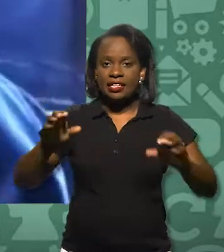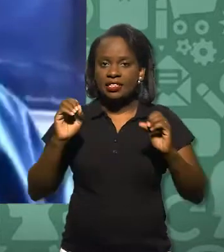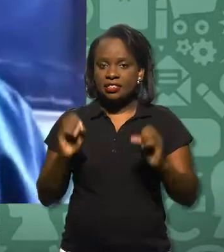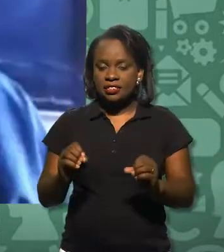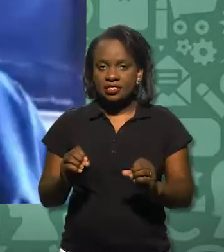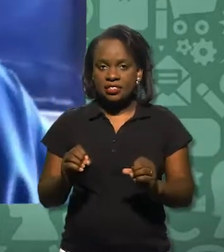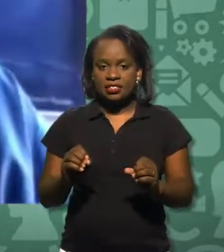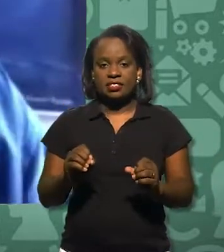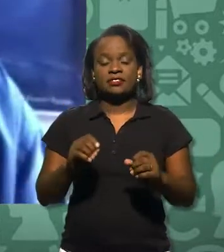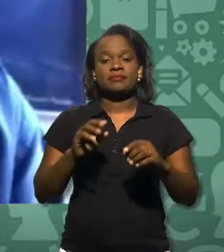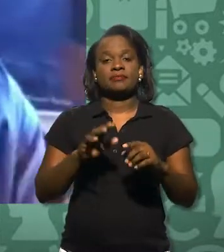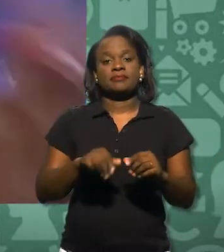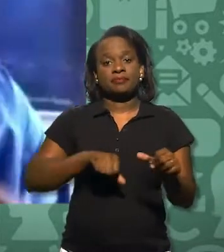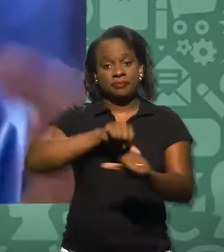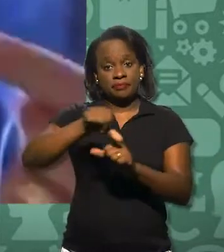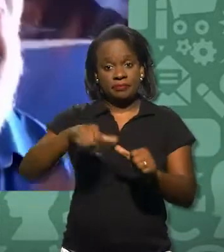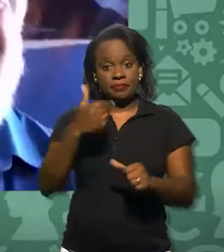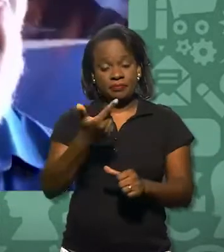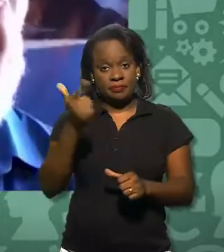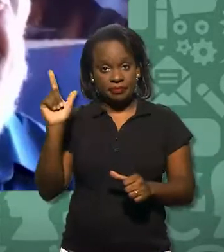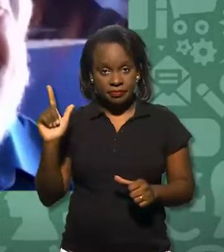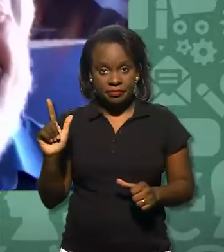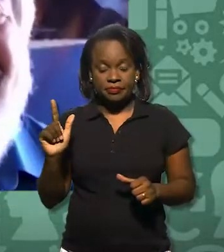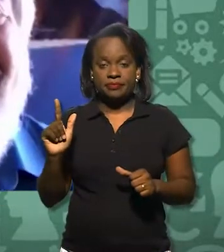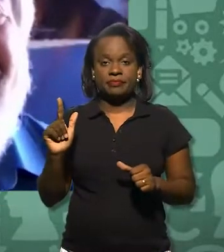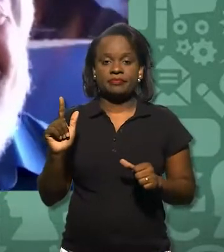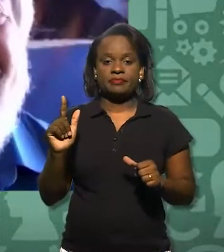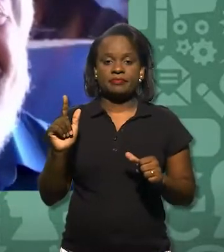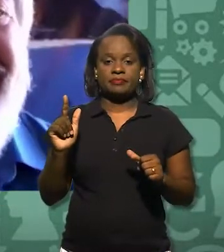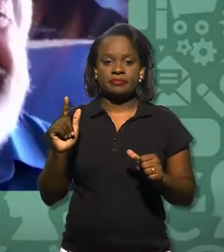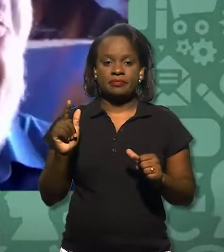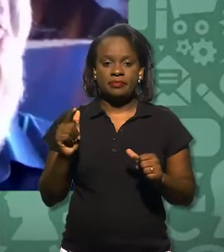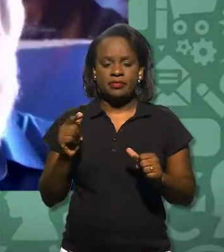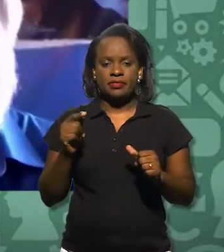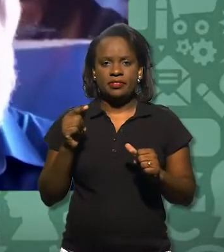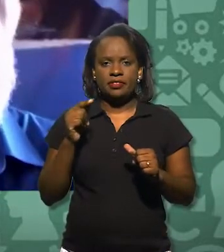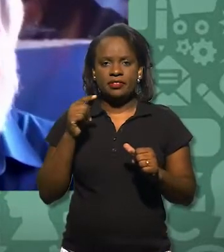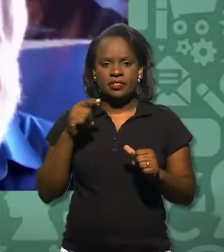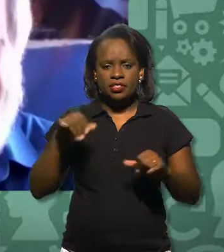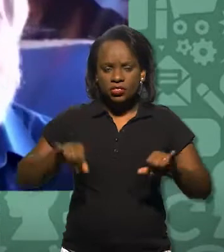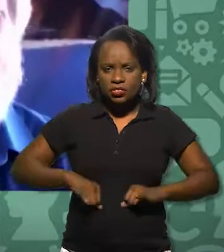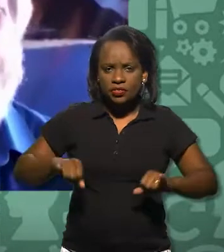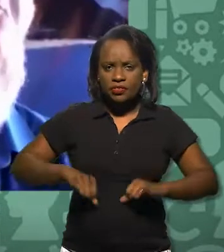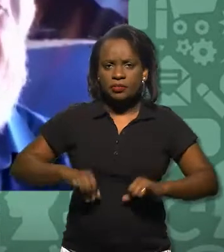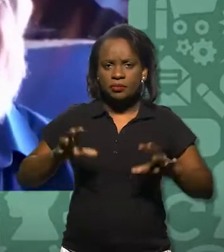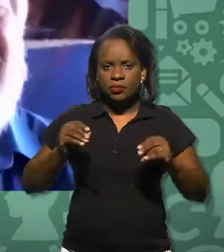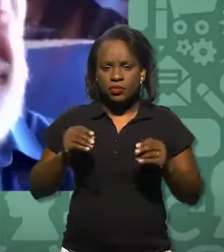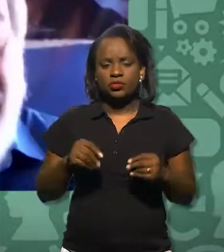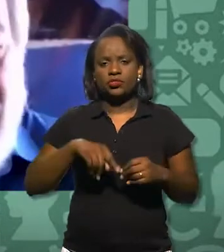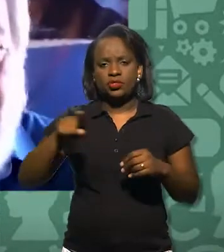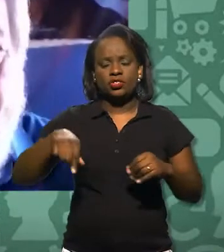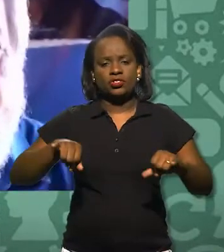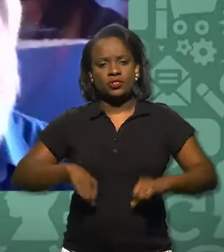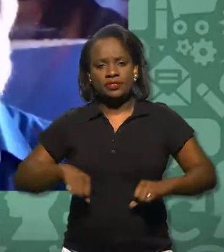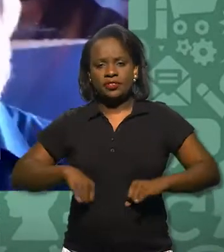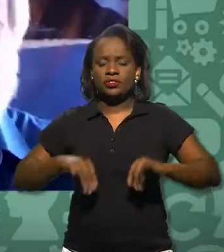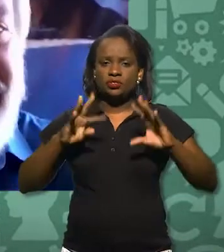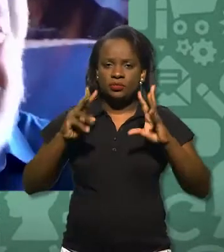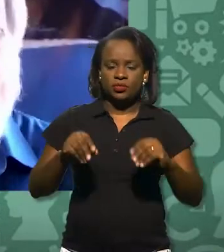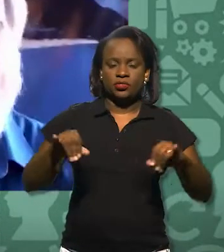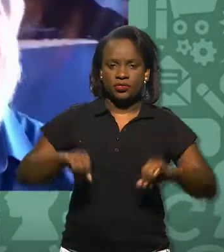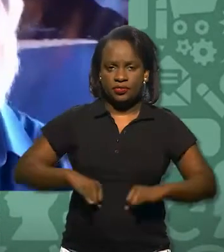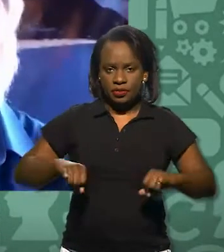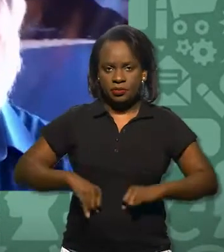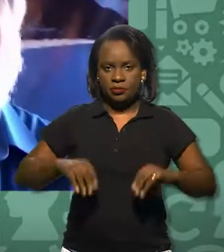praia. No outro lado, que serviu, depois de tanto sofrimento, nós estamos sofrendo, todo mundo